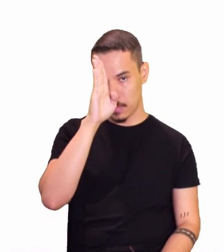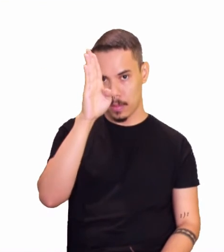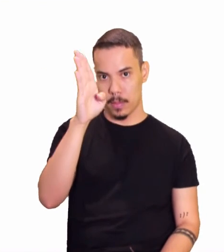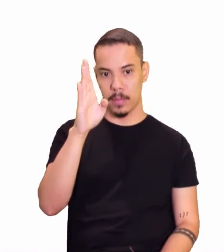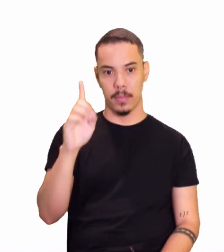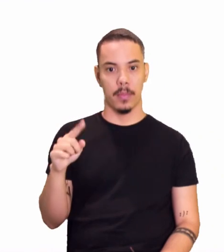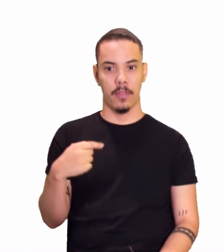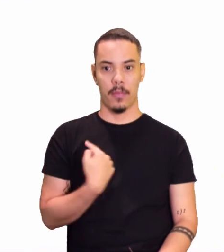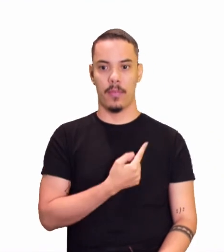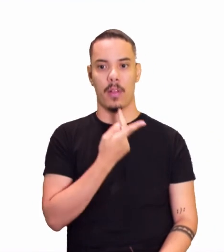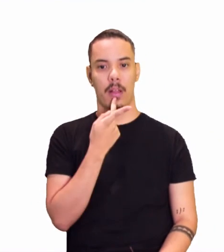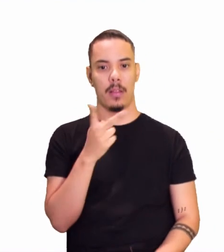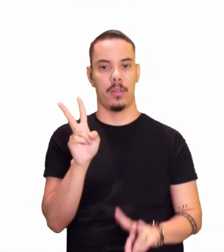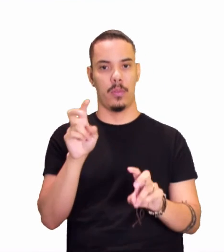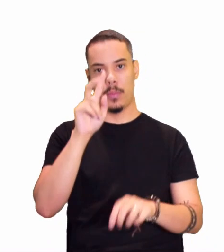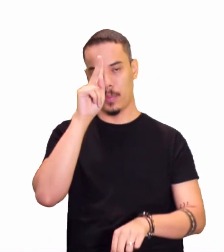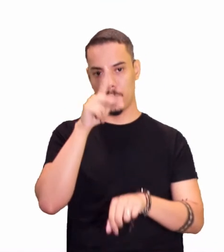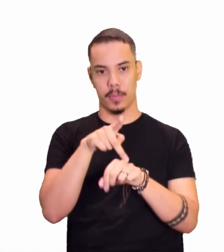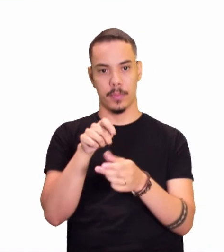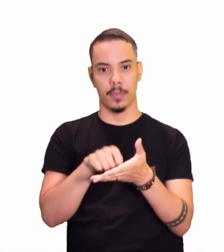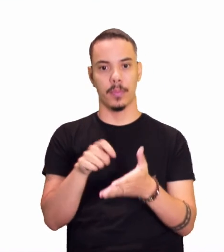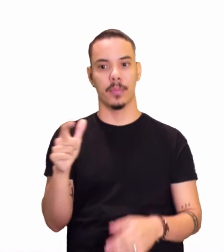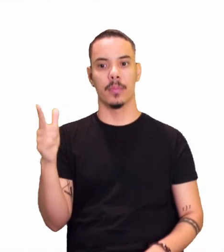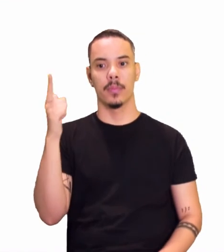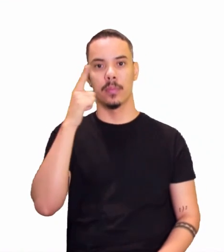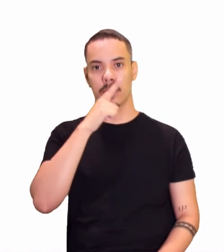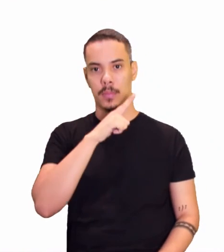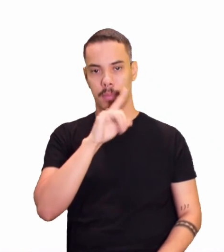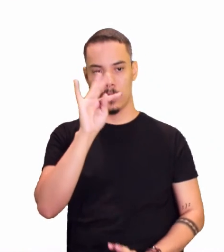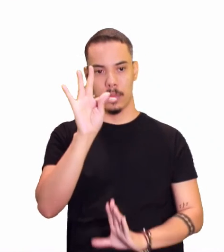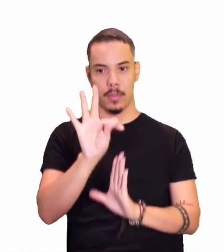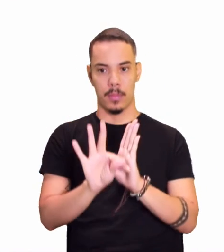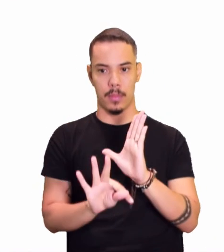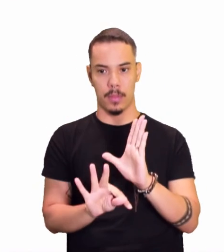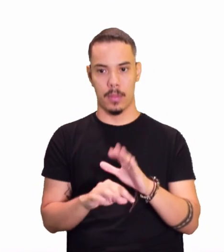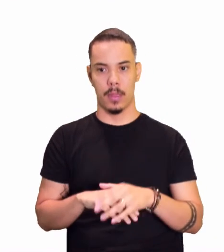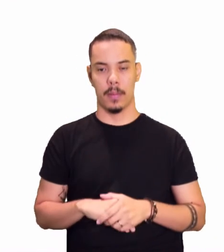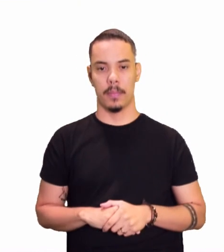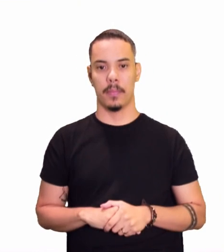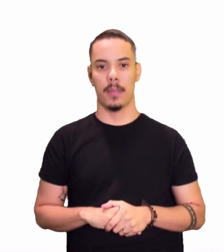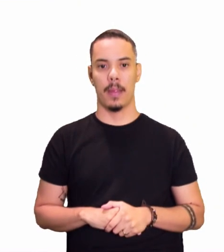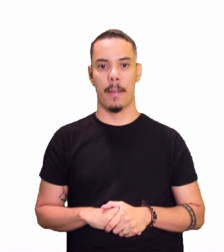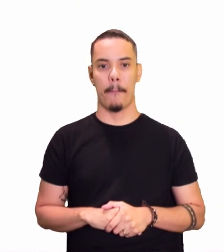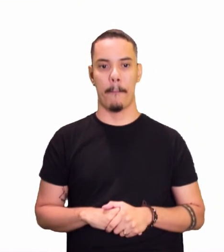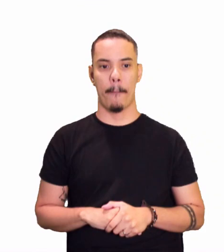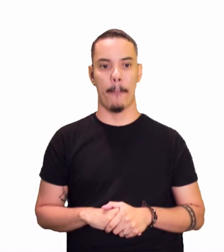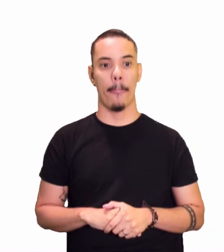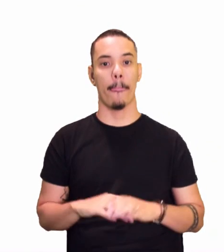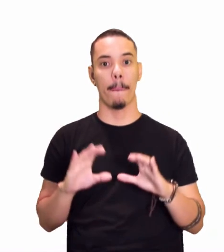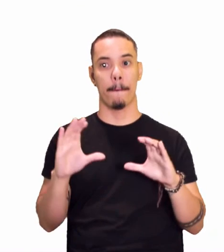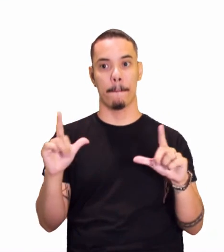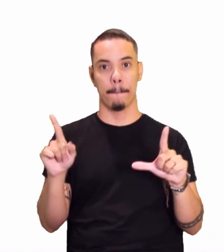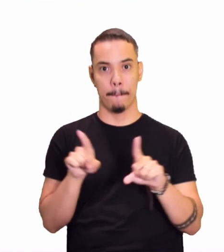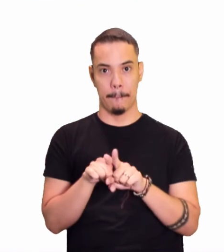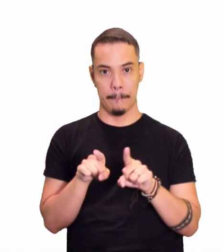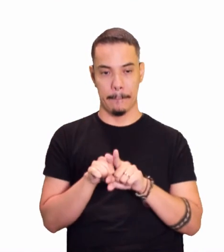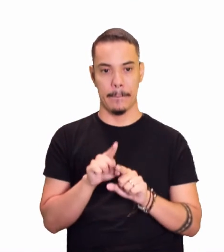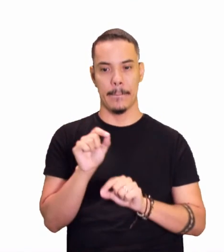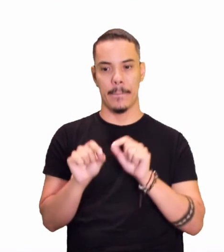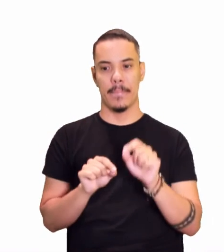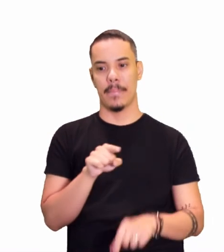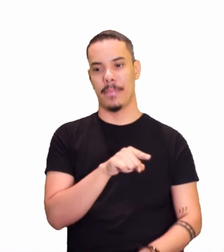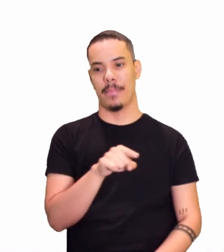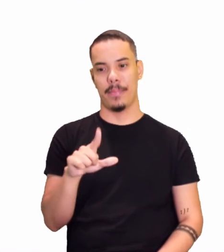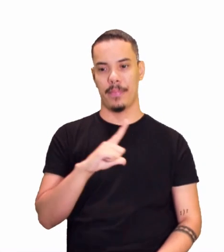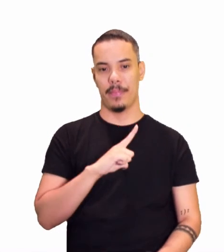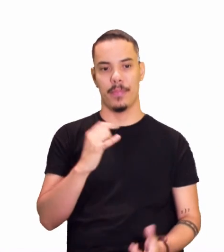falar sobre esse autor. E aí, conseguir produzir o seu texto biográfico, tá certo? E é claro, você aqui